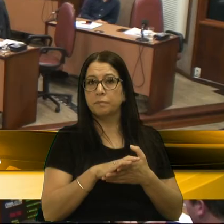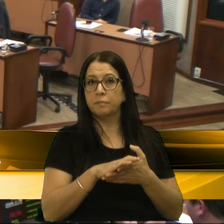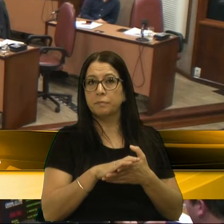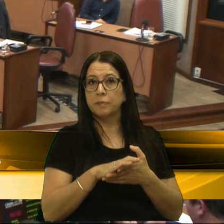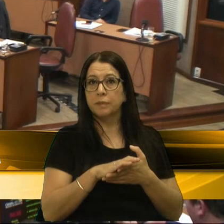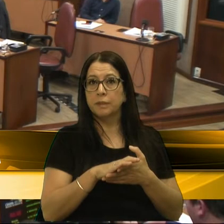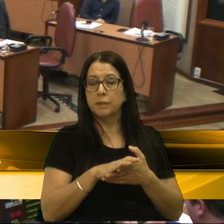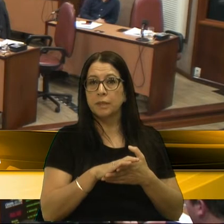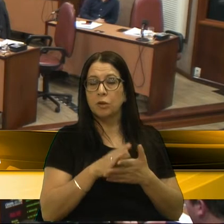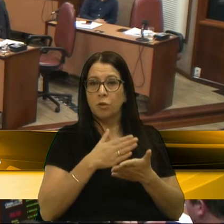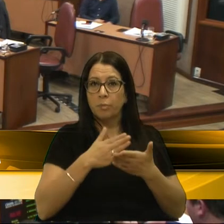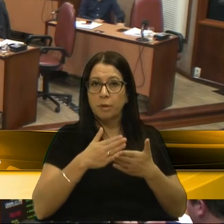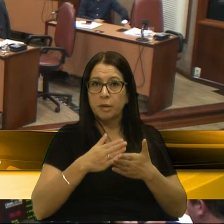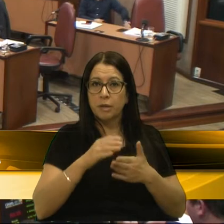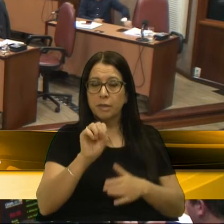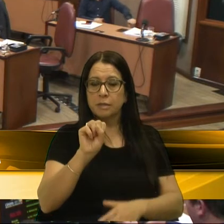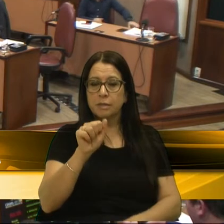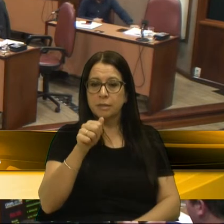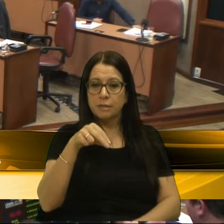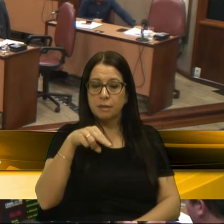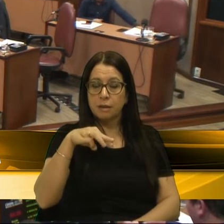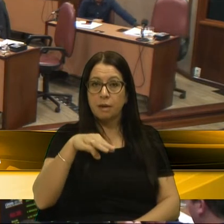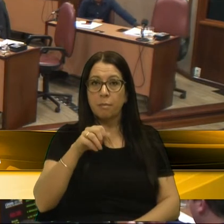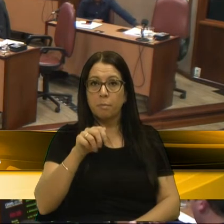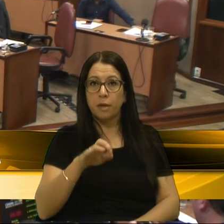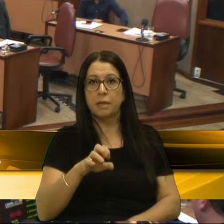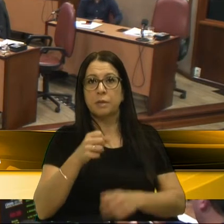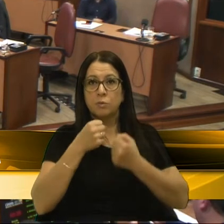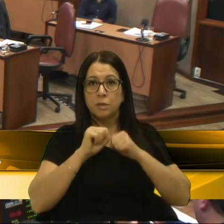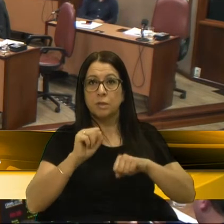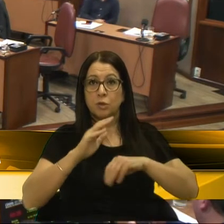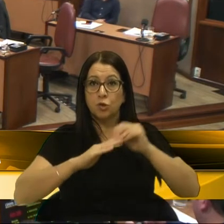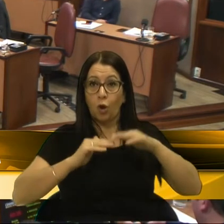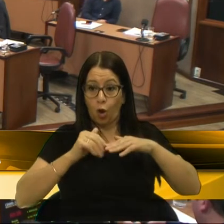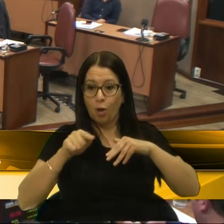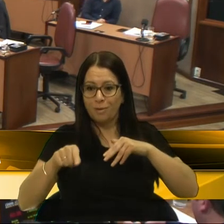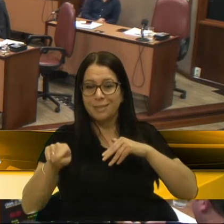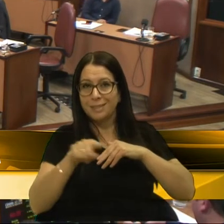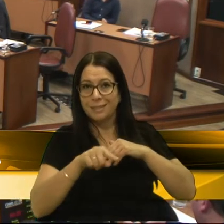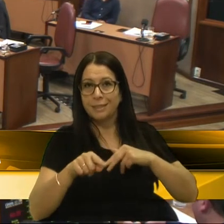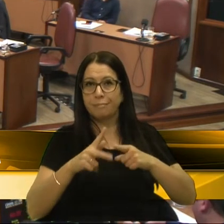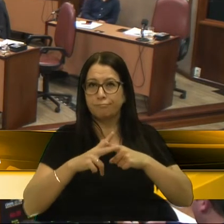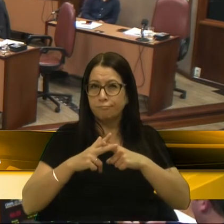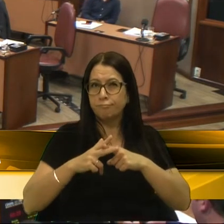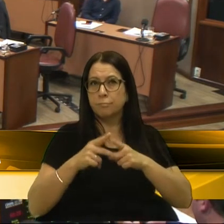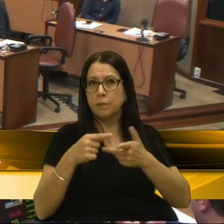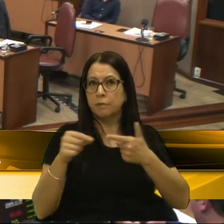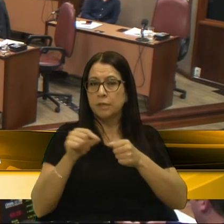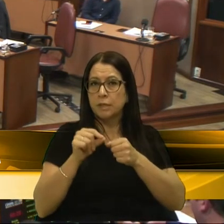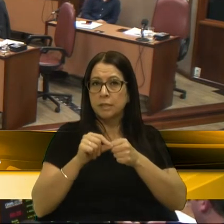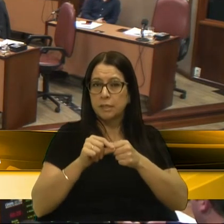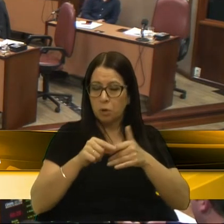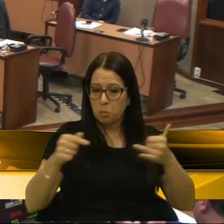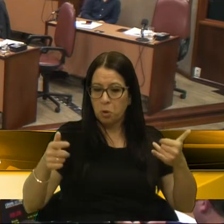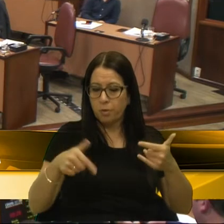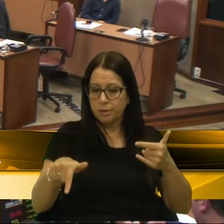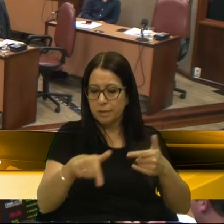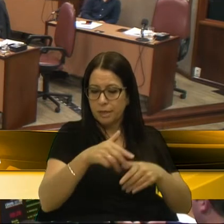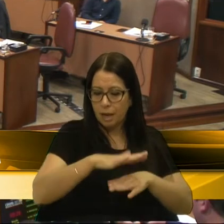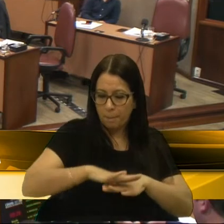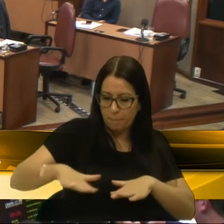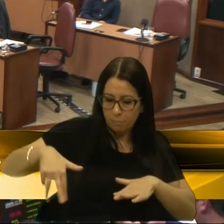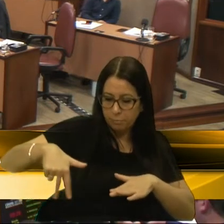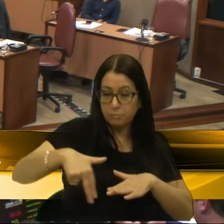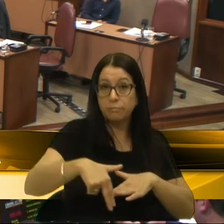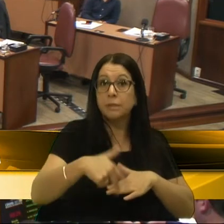calçada é o SAMAI, é a Secretaria de Obras, para um conserto ali de rede ou instalação de rede, né? E